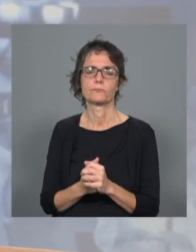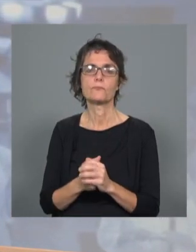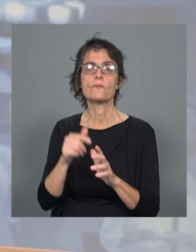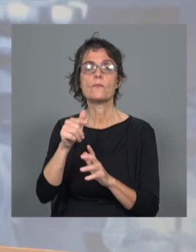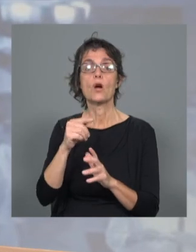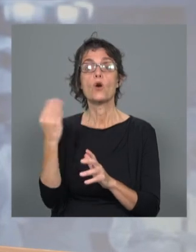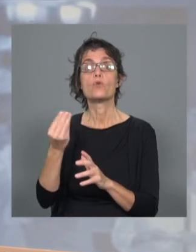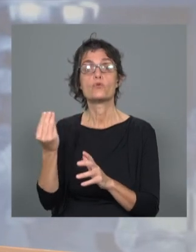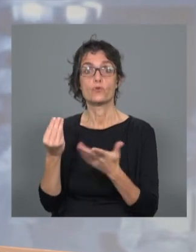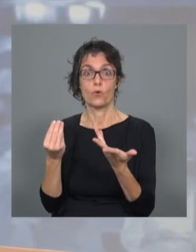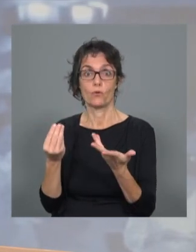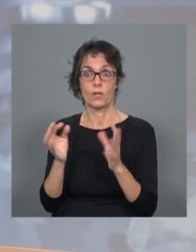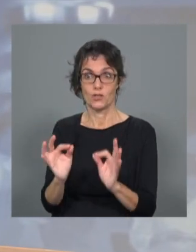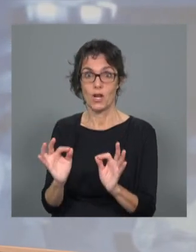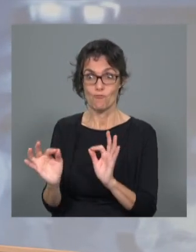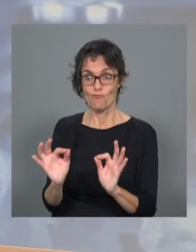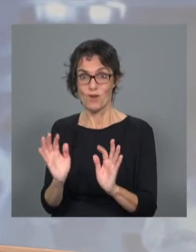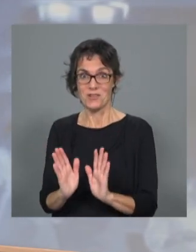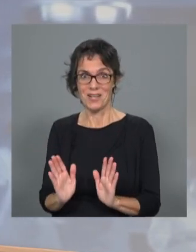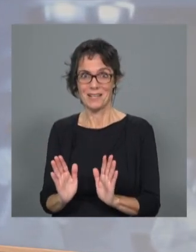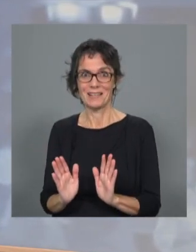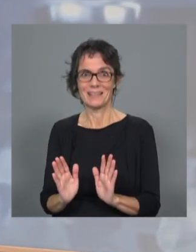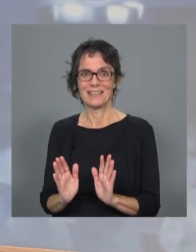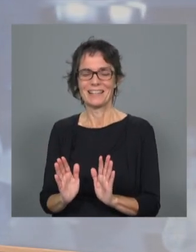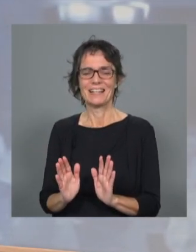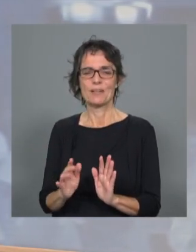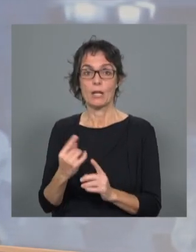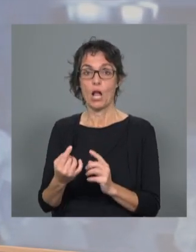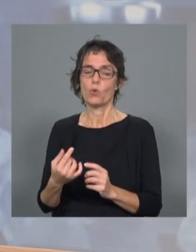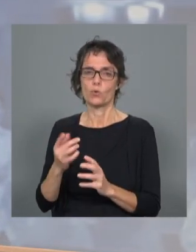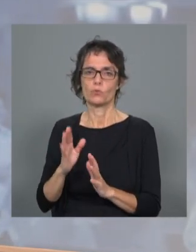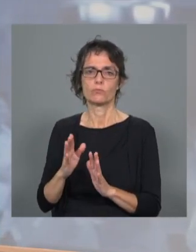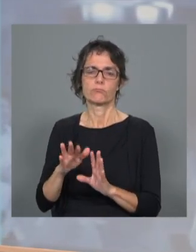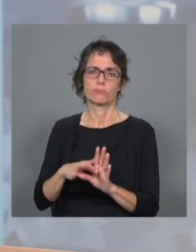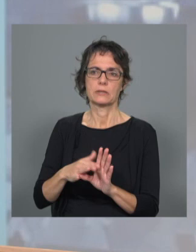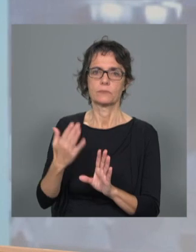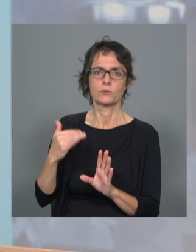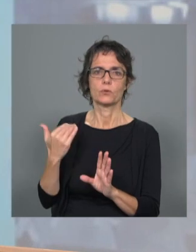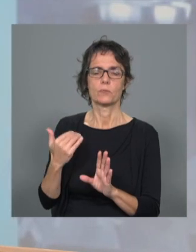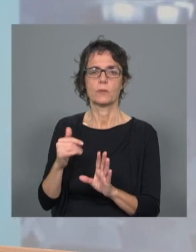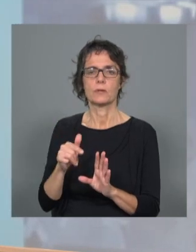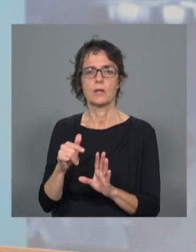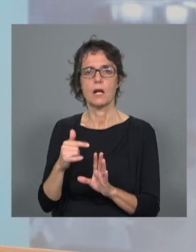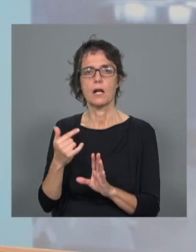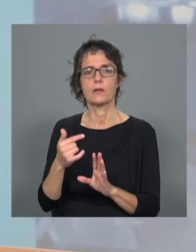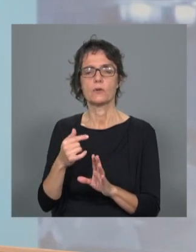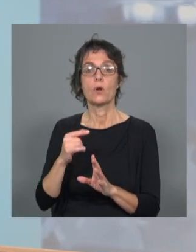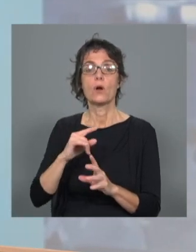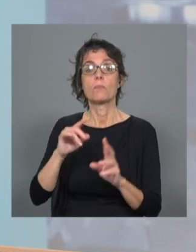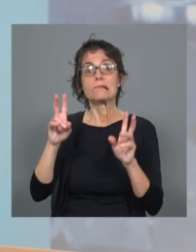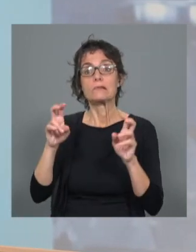num processo de aquecimento e recordo, por exemplo, o sentido 23, não é? Que todos os meses